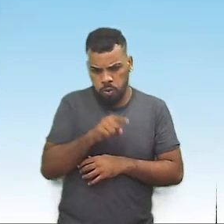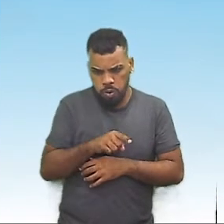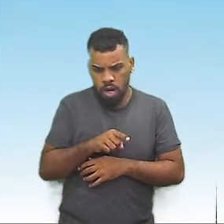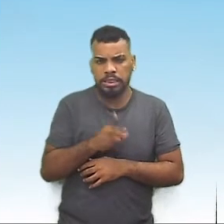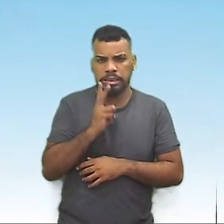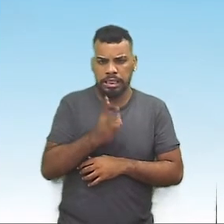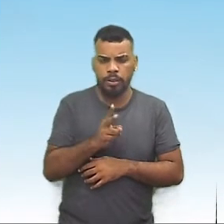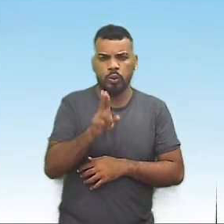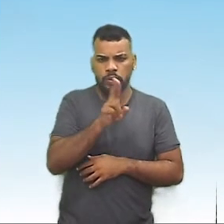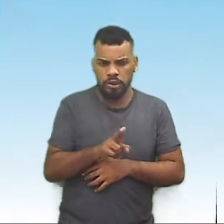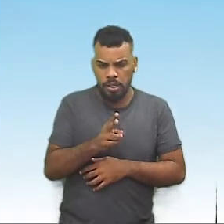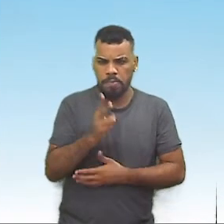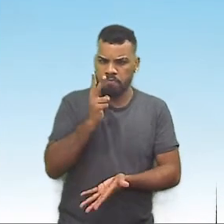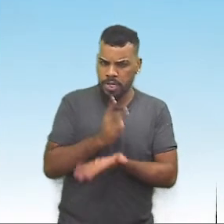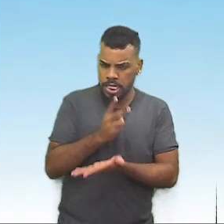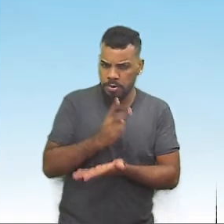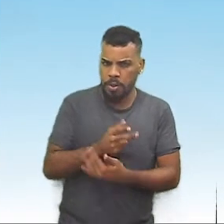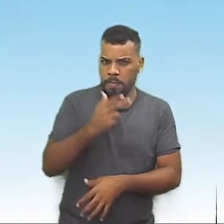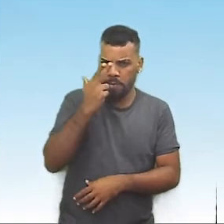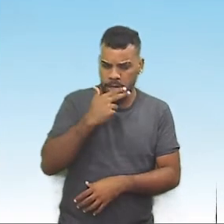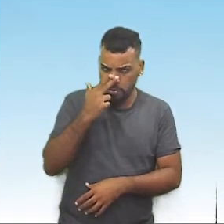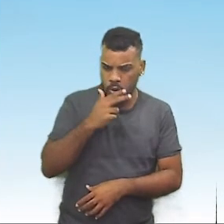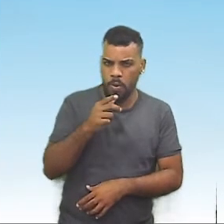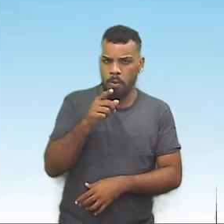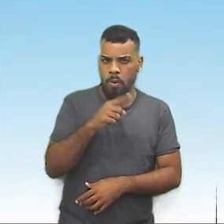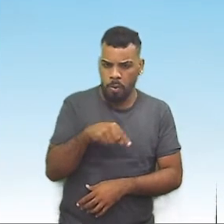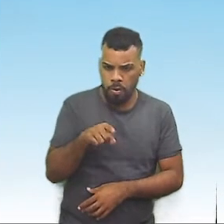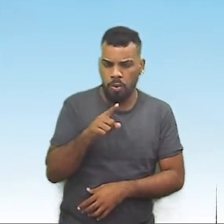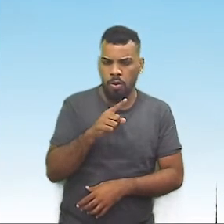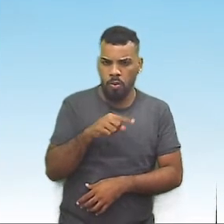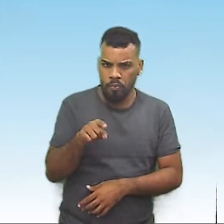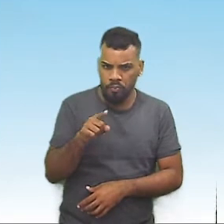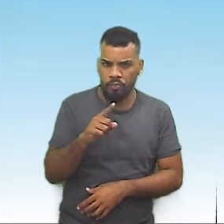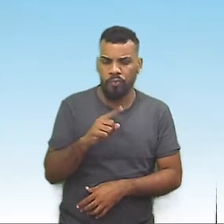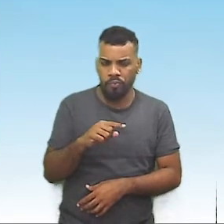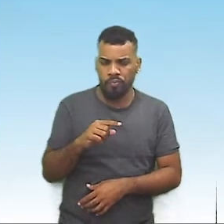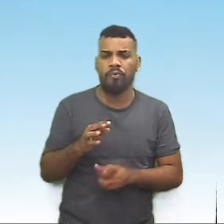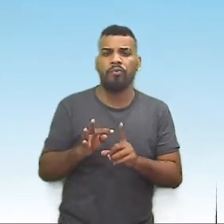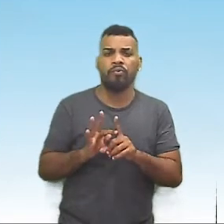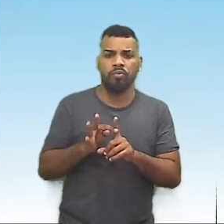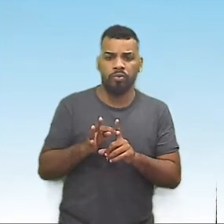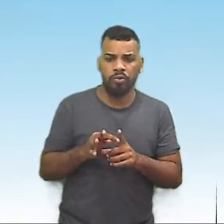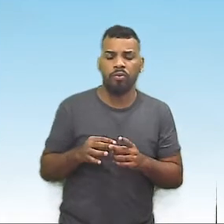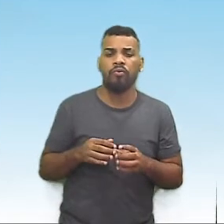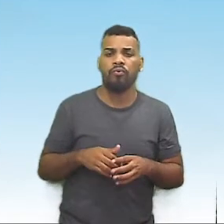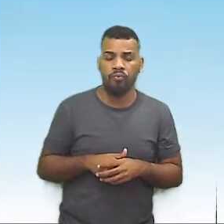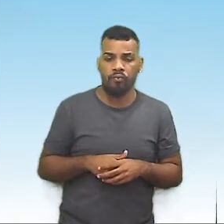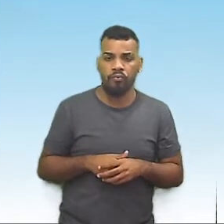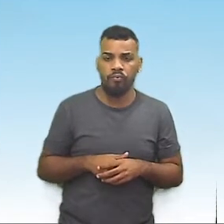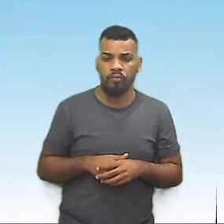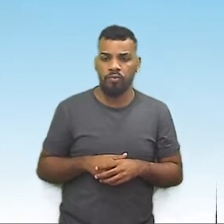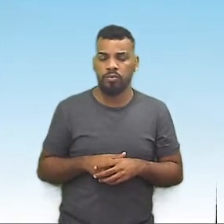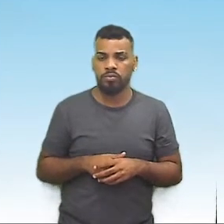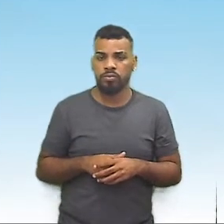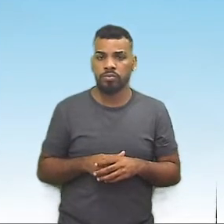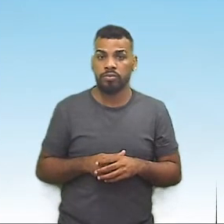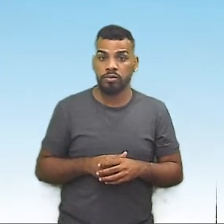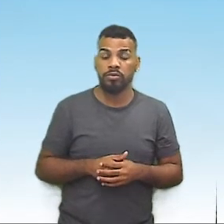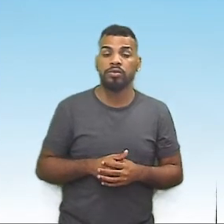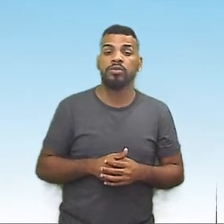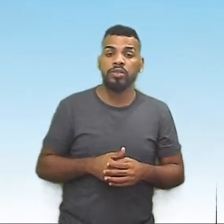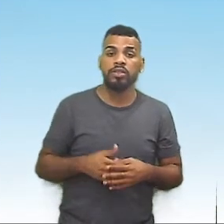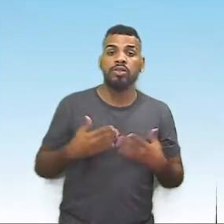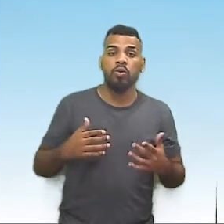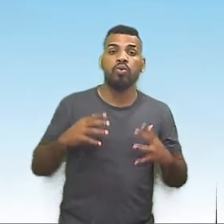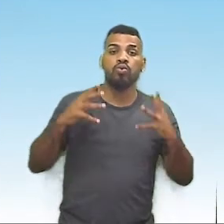vezes pelo mesmo estado de pressão, volume e temperatura. E além disso, toda máquina térmica tem